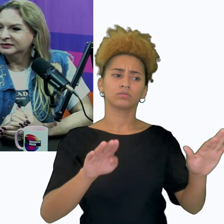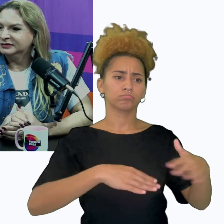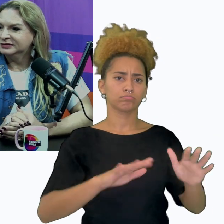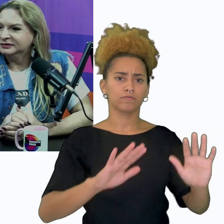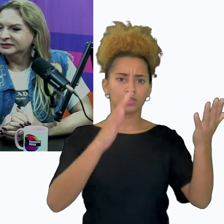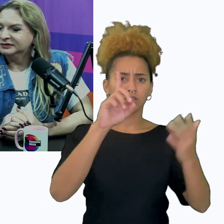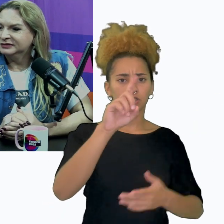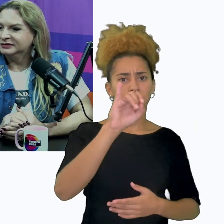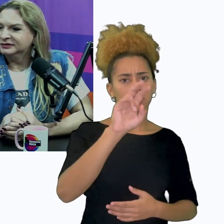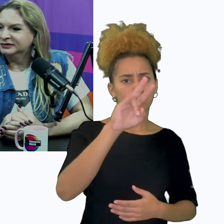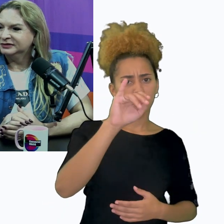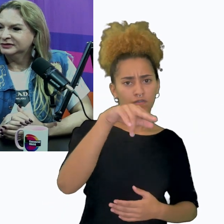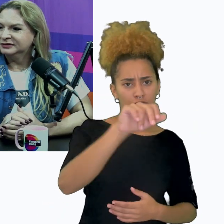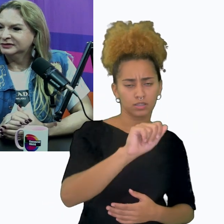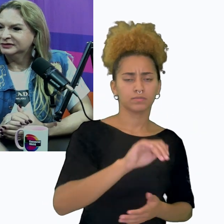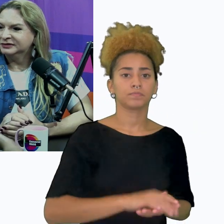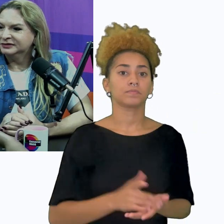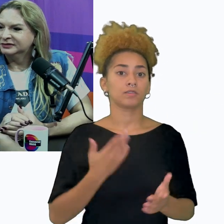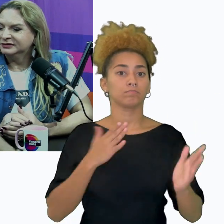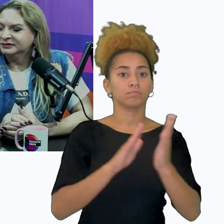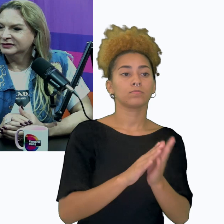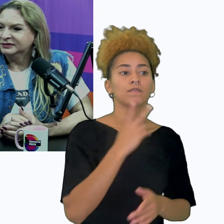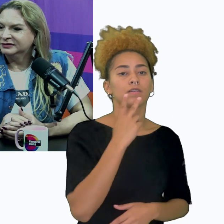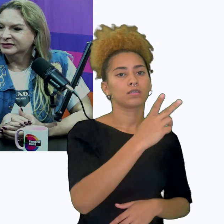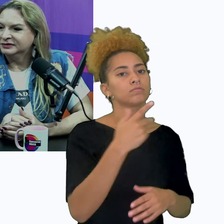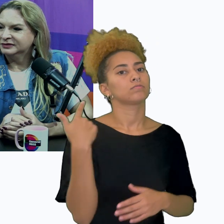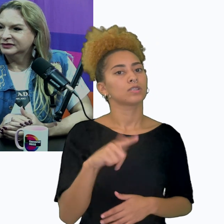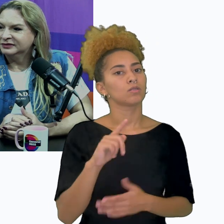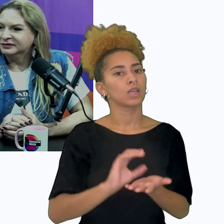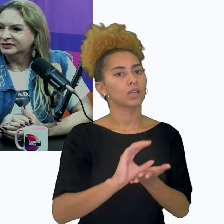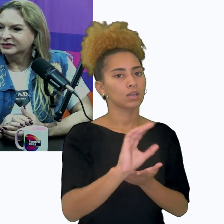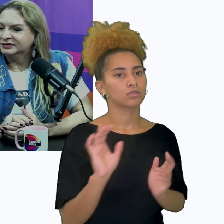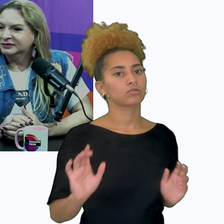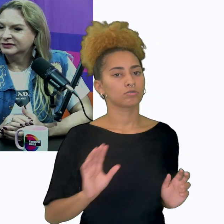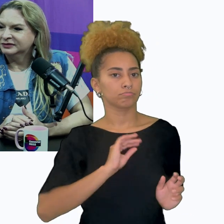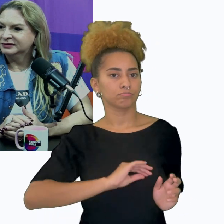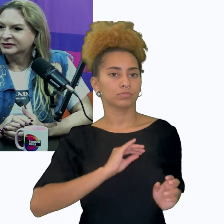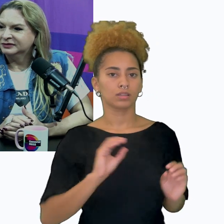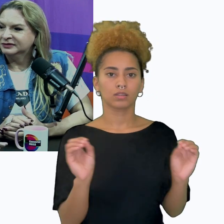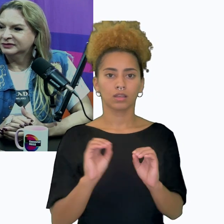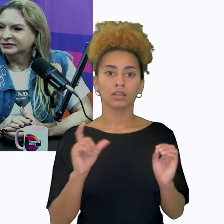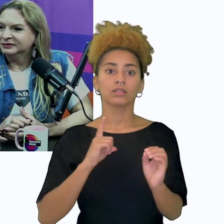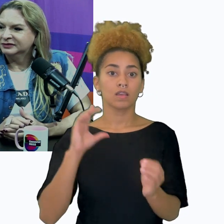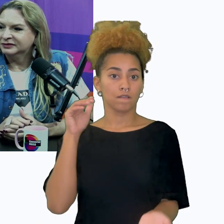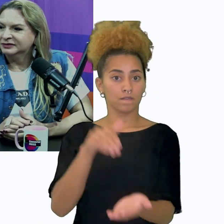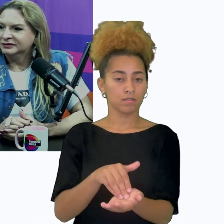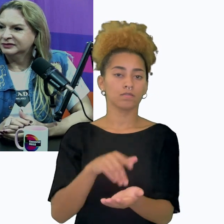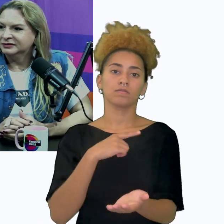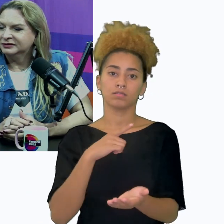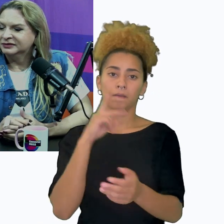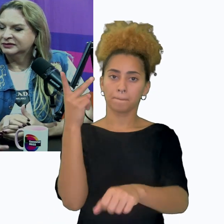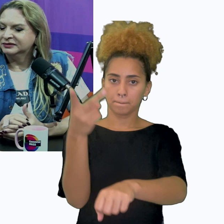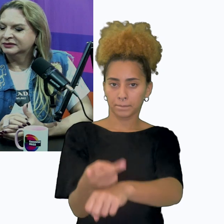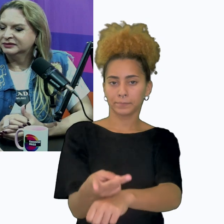Divine. Então aquele pessoal disse o seguinte, não tem cachê. Cada a gente tinha um prêmio